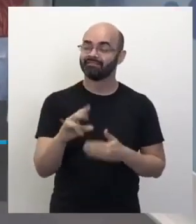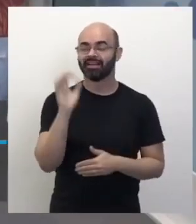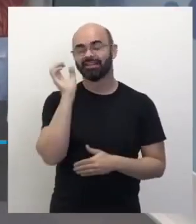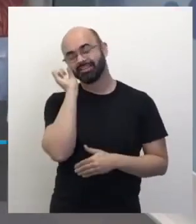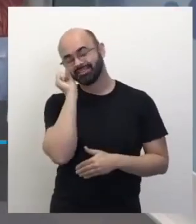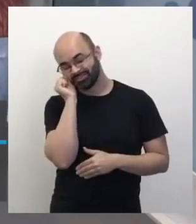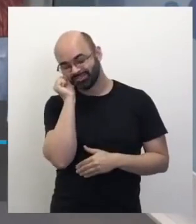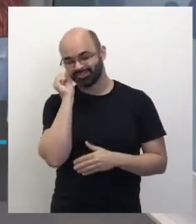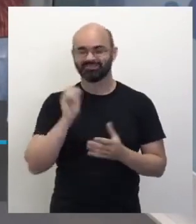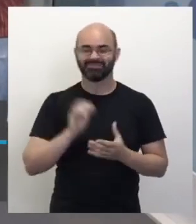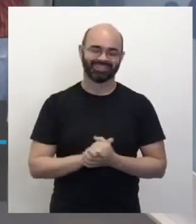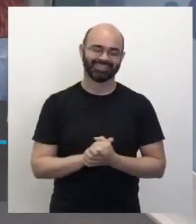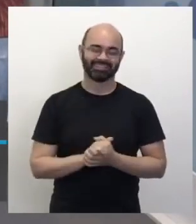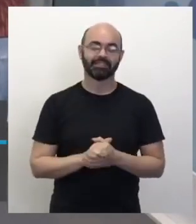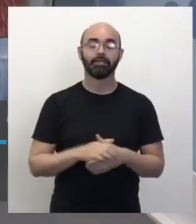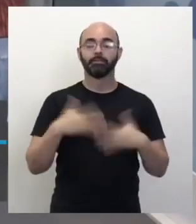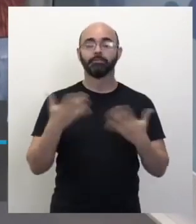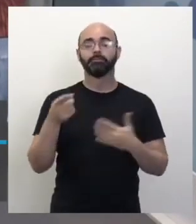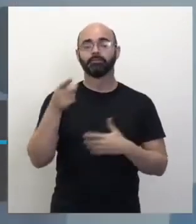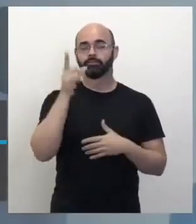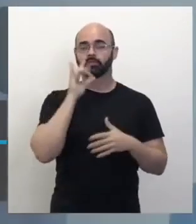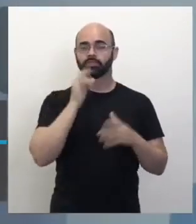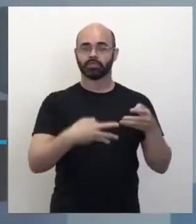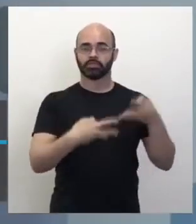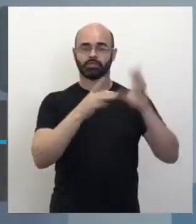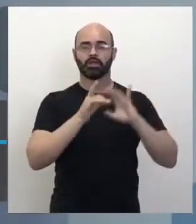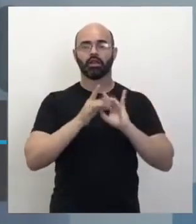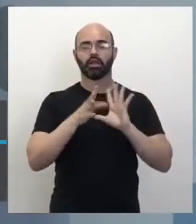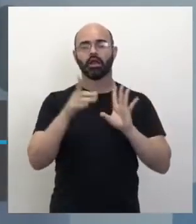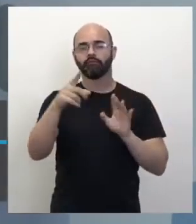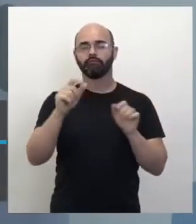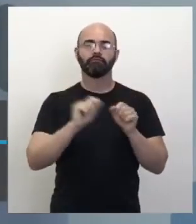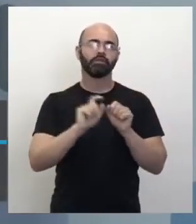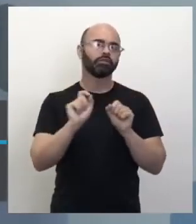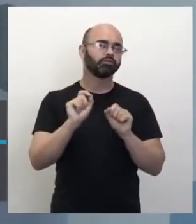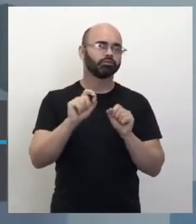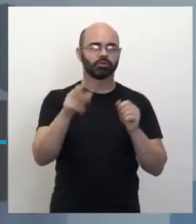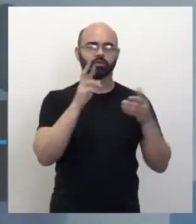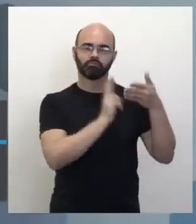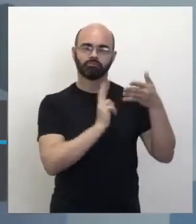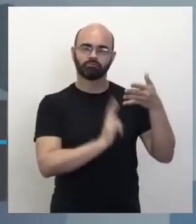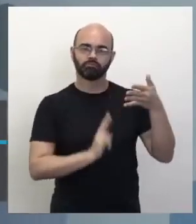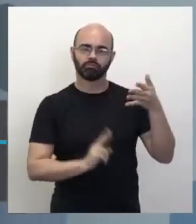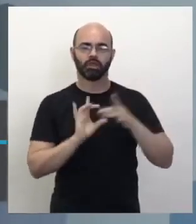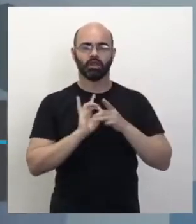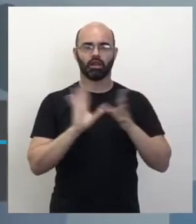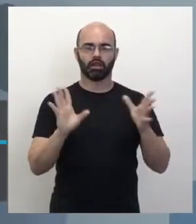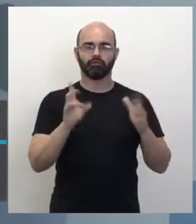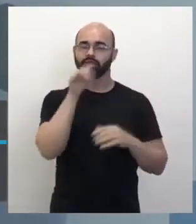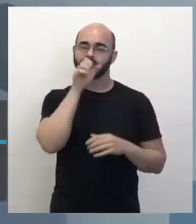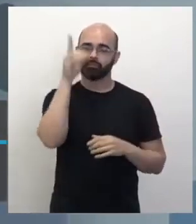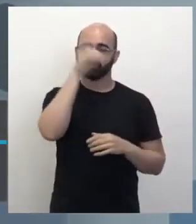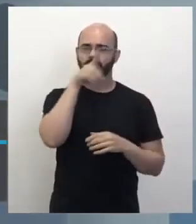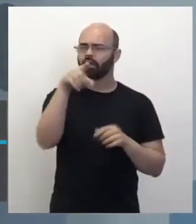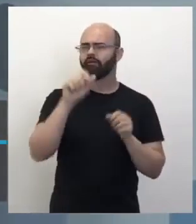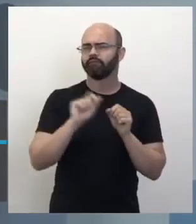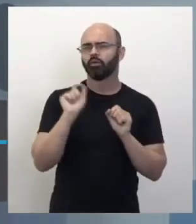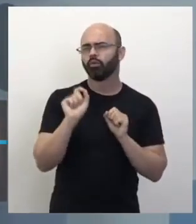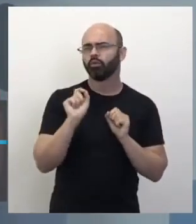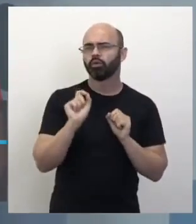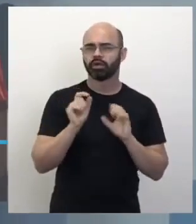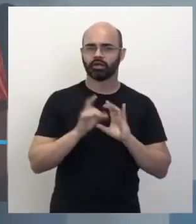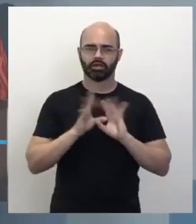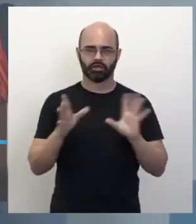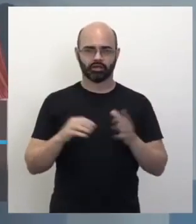para vocês um minutinho para vocês responderem no chat o que vocês vão fazer aqui. Vocês podem responder também o que vão fazer no fim de semana, mas eu quero que vocês respondam aqui o que